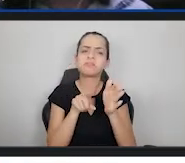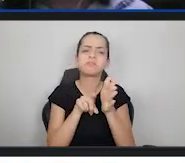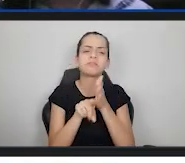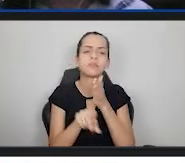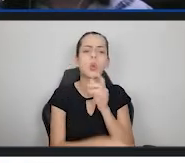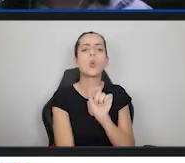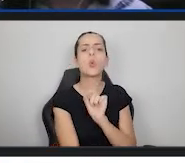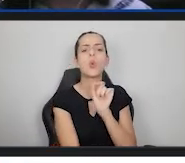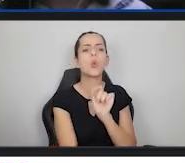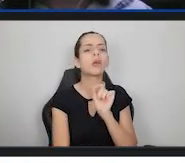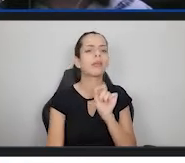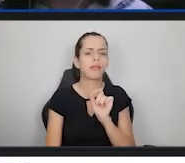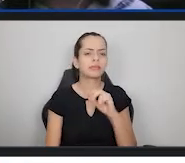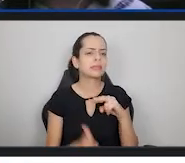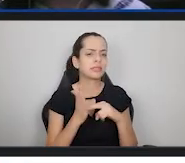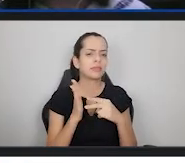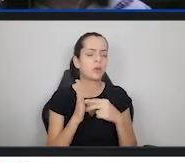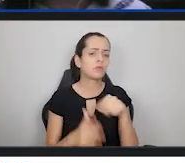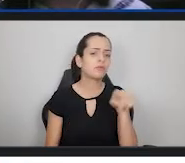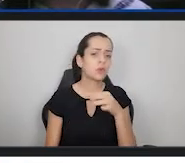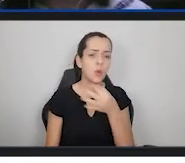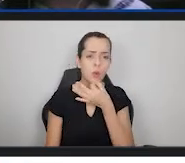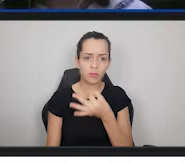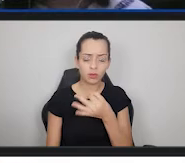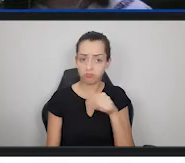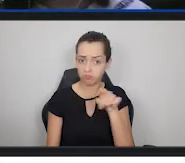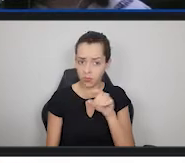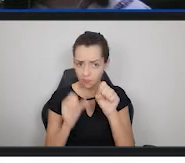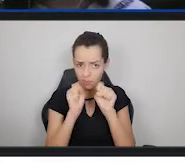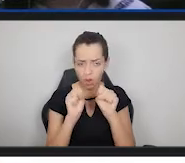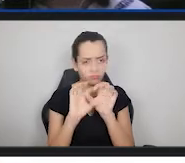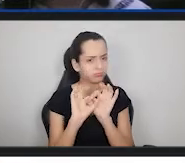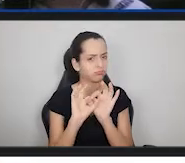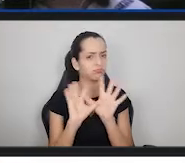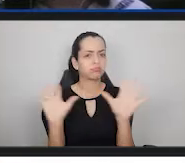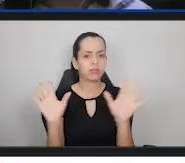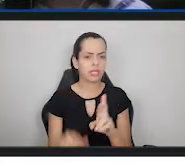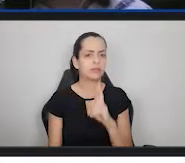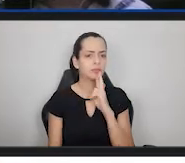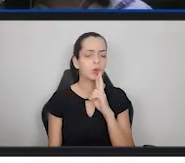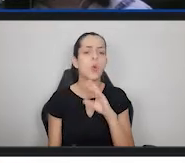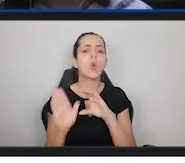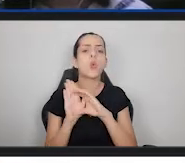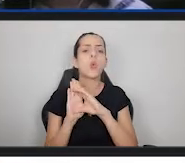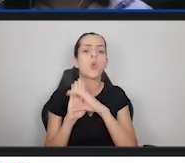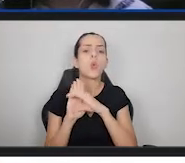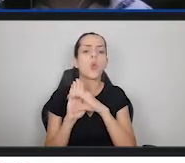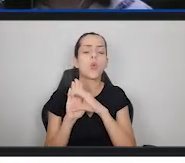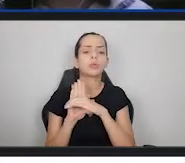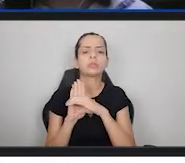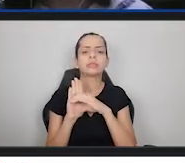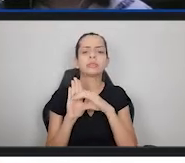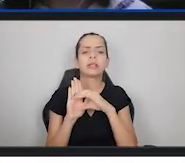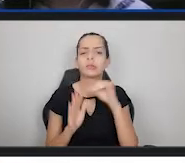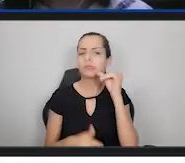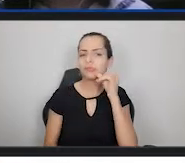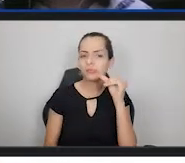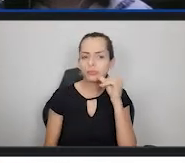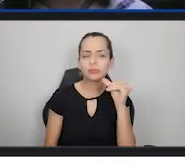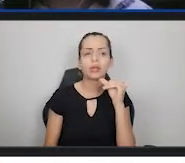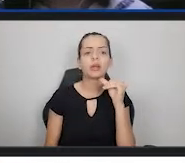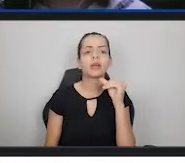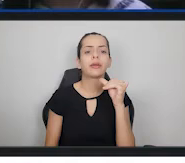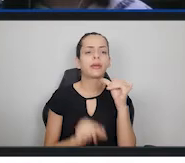Quem tiver com o microfone aí, quiser responder, pode ficar à vontade, tá? Mas qual o conceito que vocês têm de